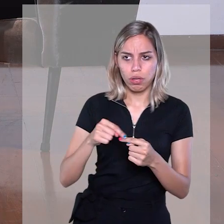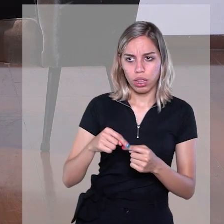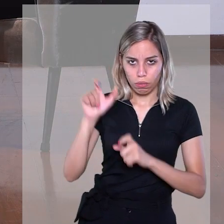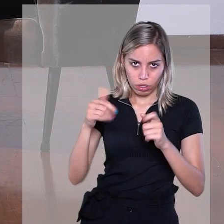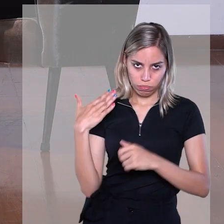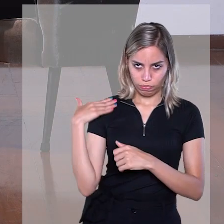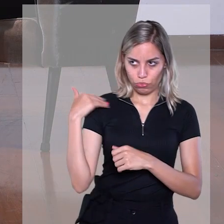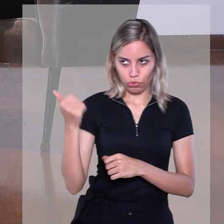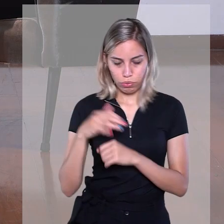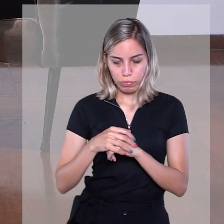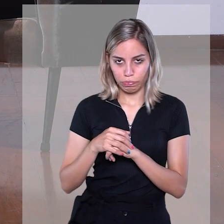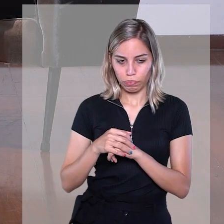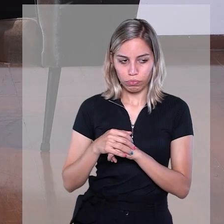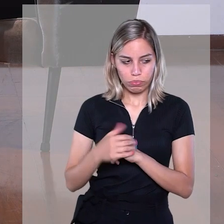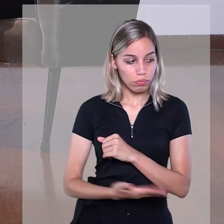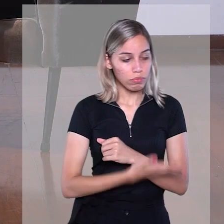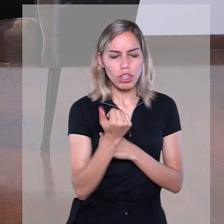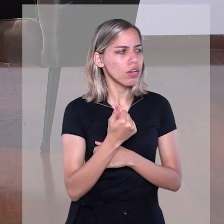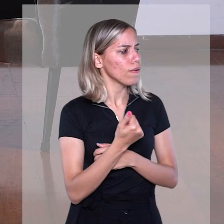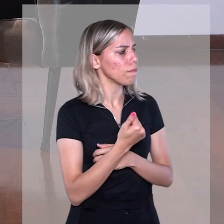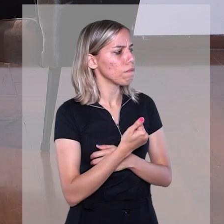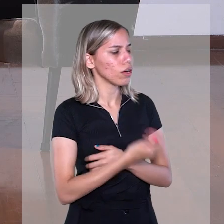mas queriam era me dar conselho. E diziam,